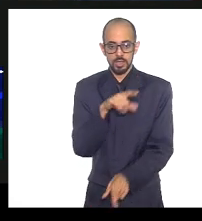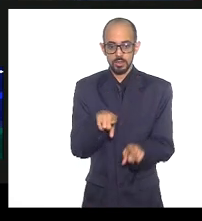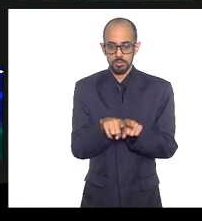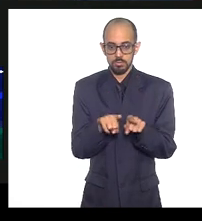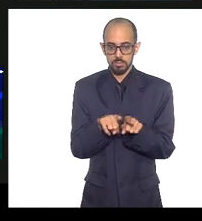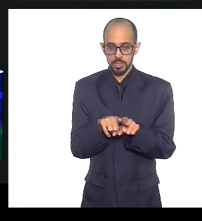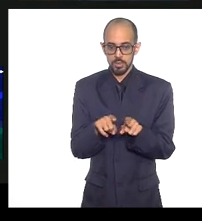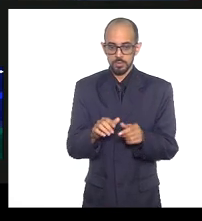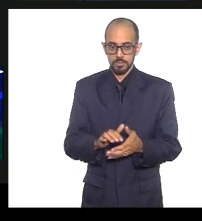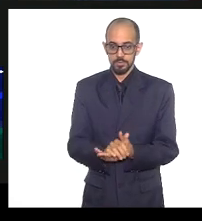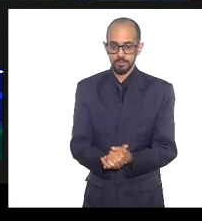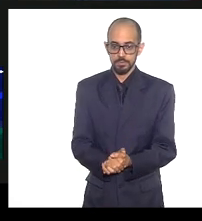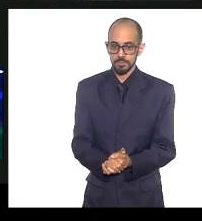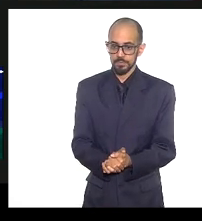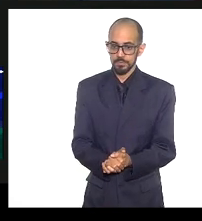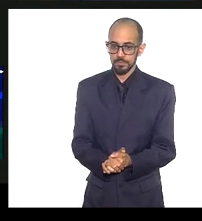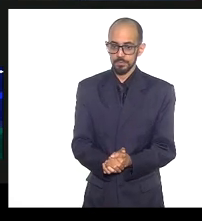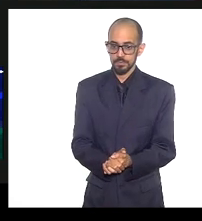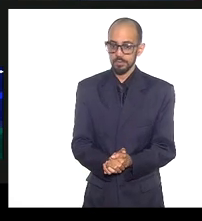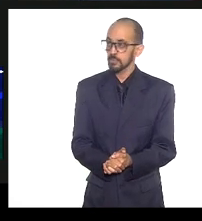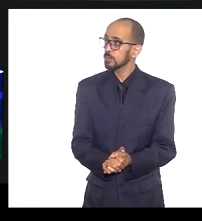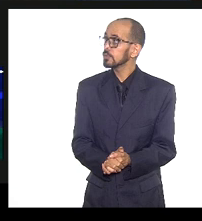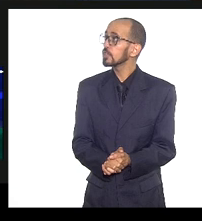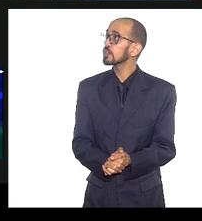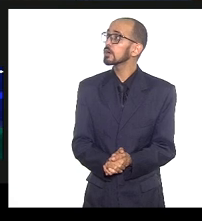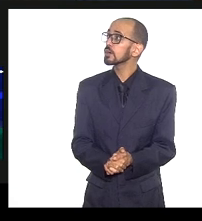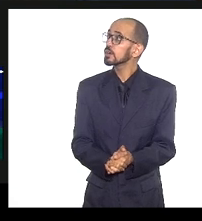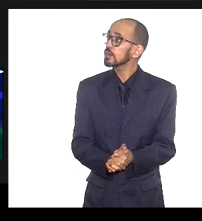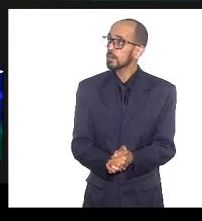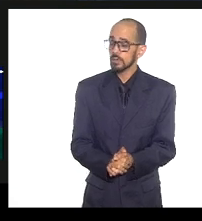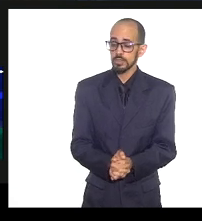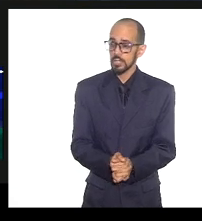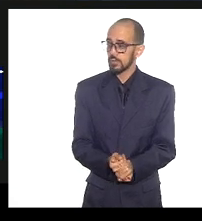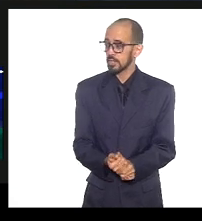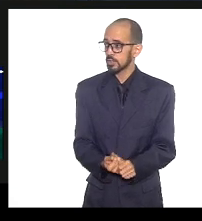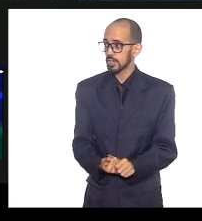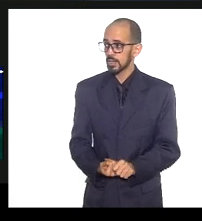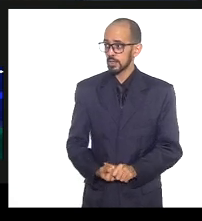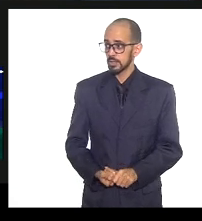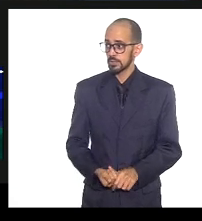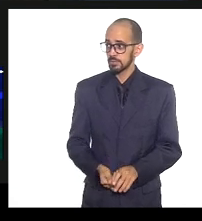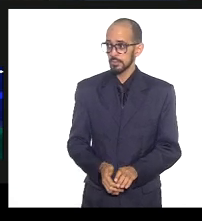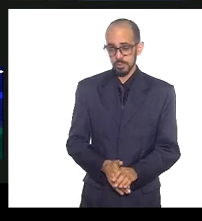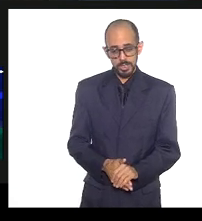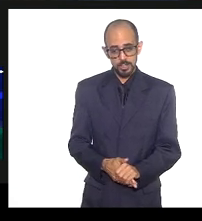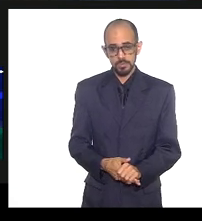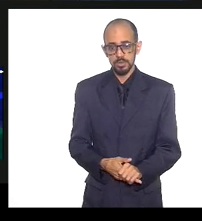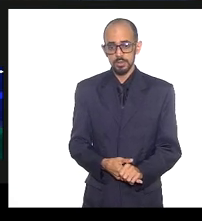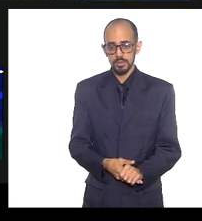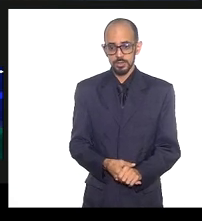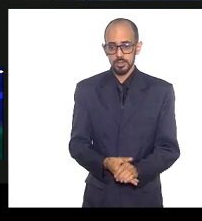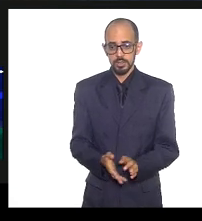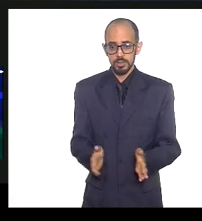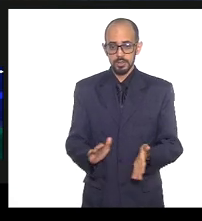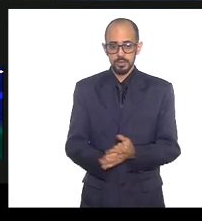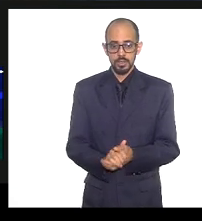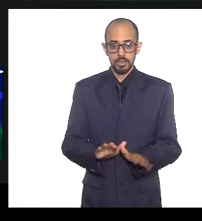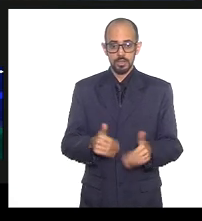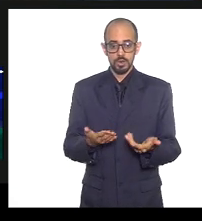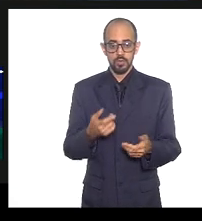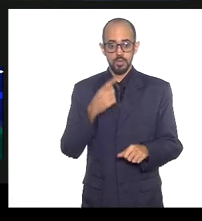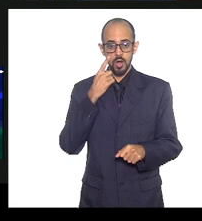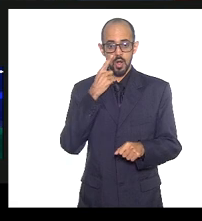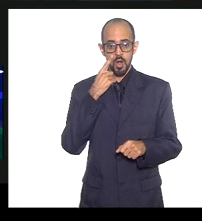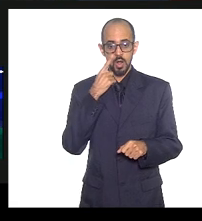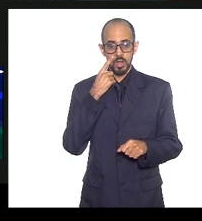Permeira Rejane. E o Serginho, você quer discutir, Serginho? Eu queria dar uma olhada nas emendas. Se o